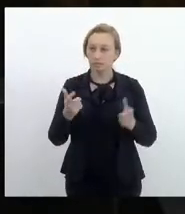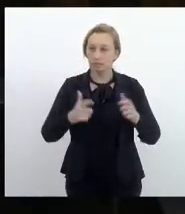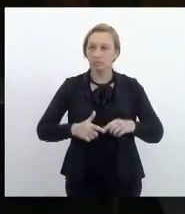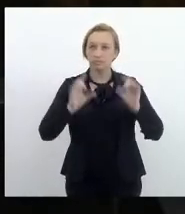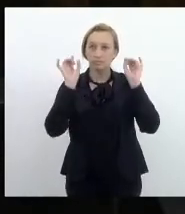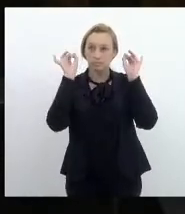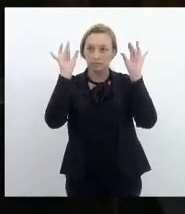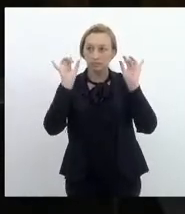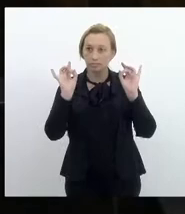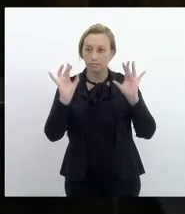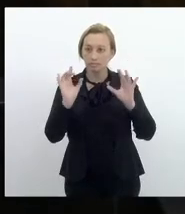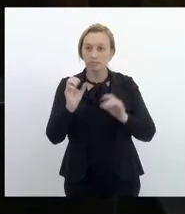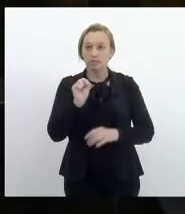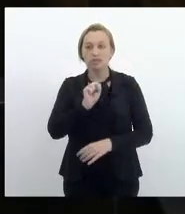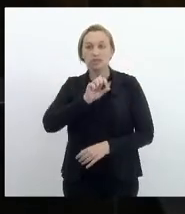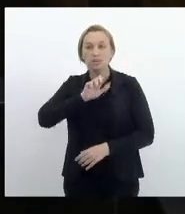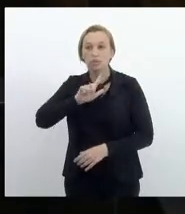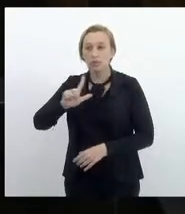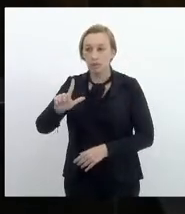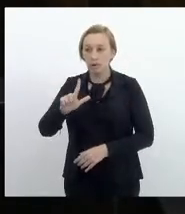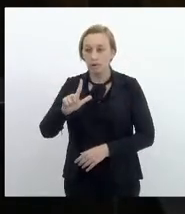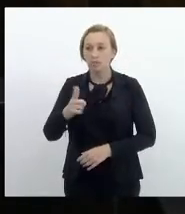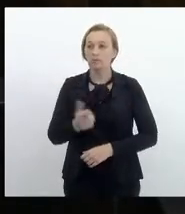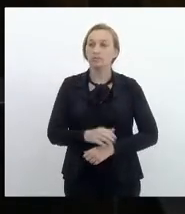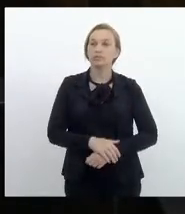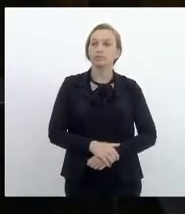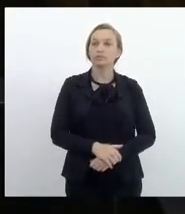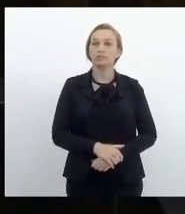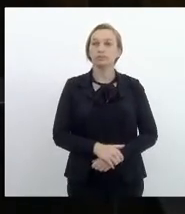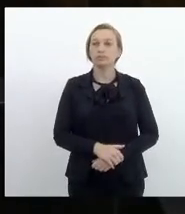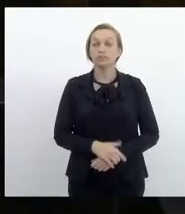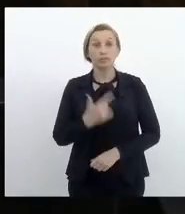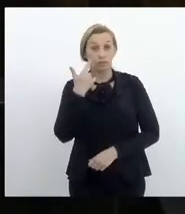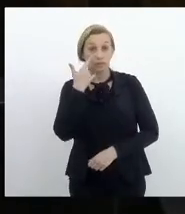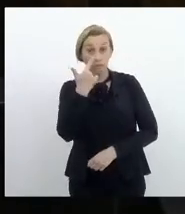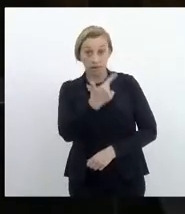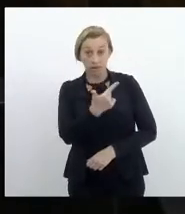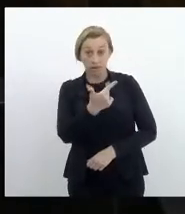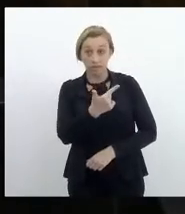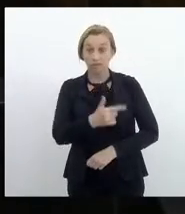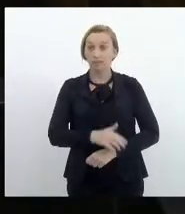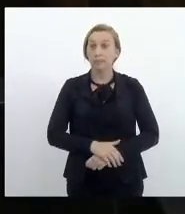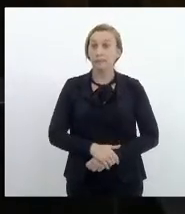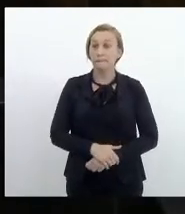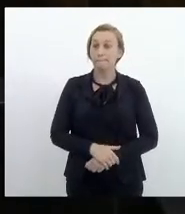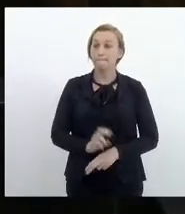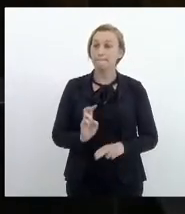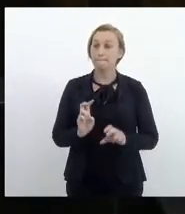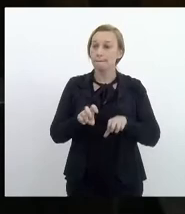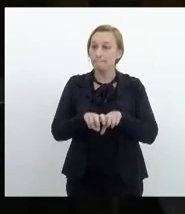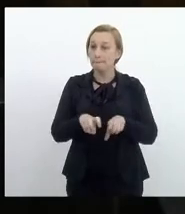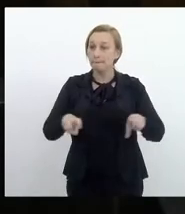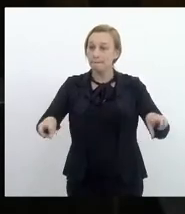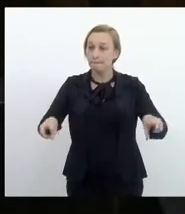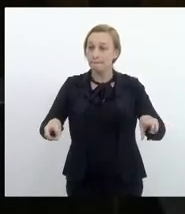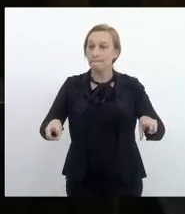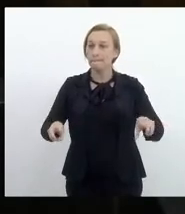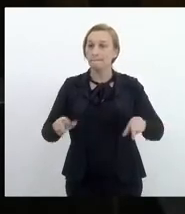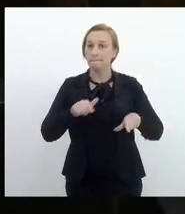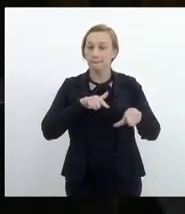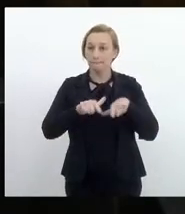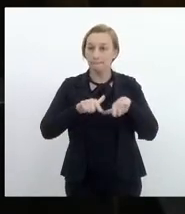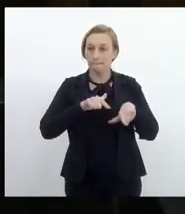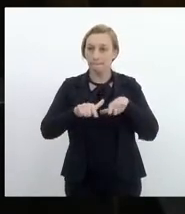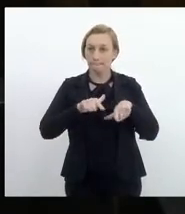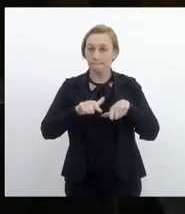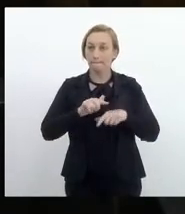especial o Samuel Malafaia te vejo aqui na mesa dos trabalhos